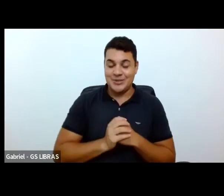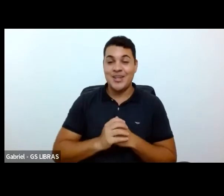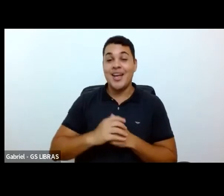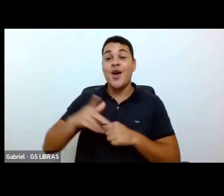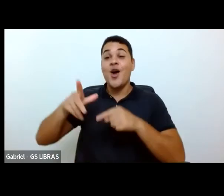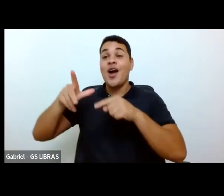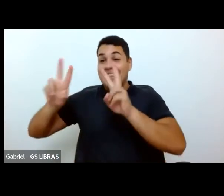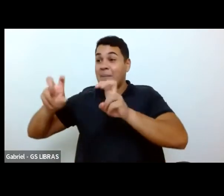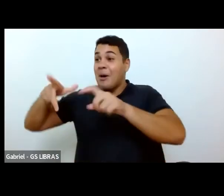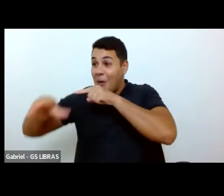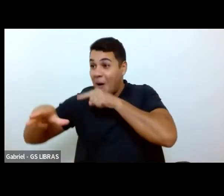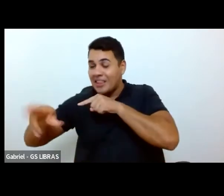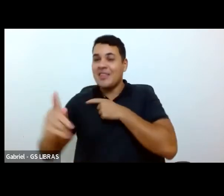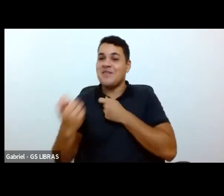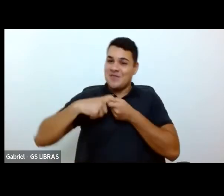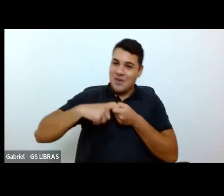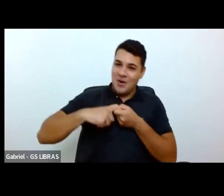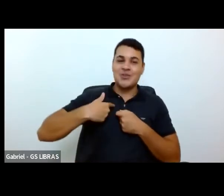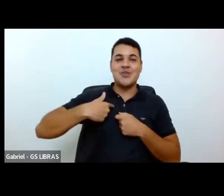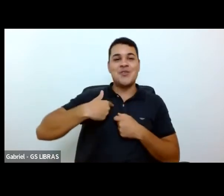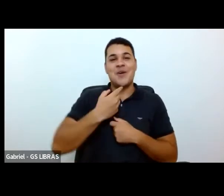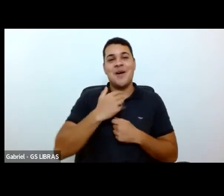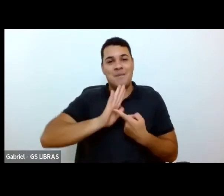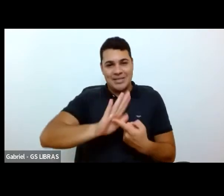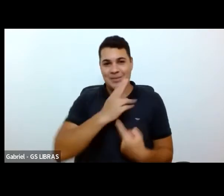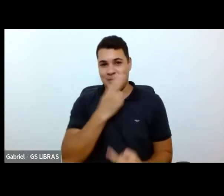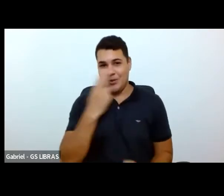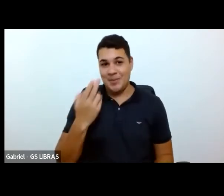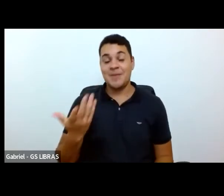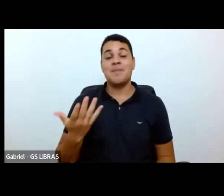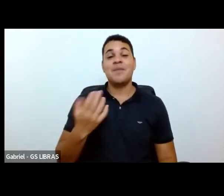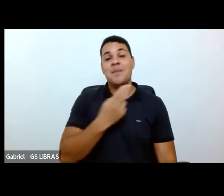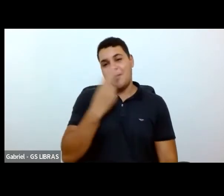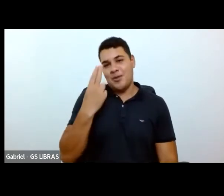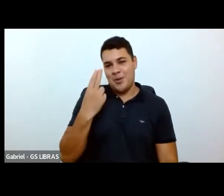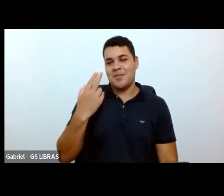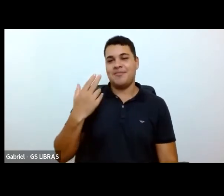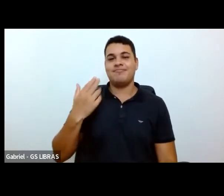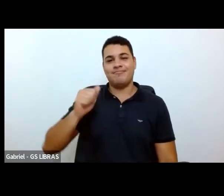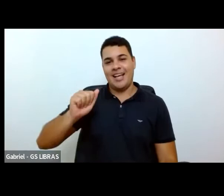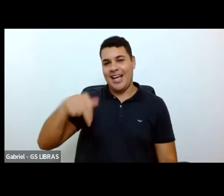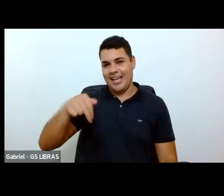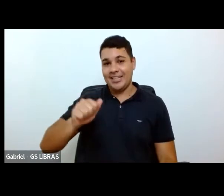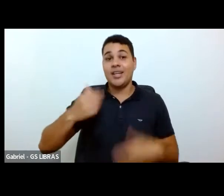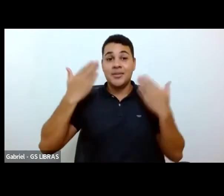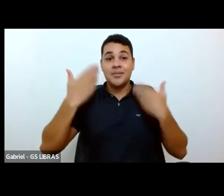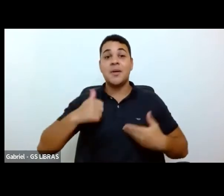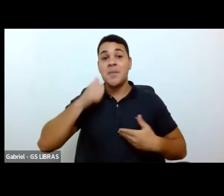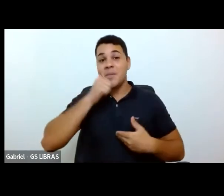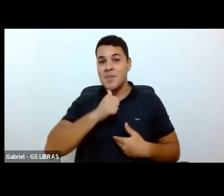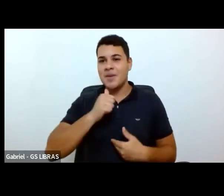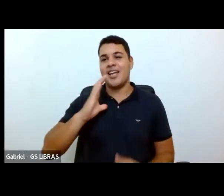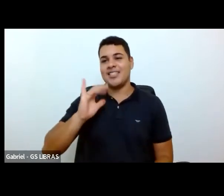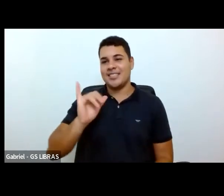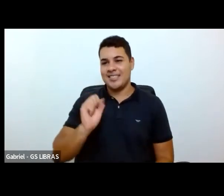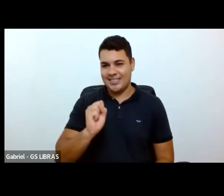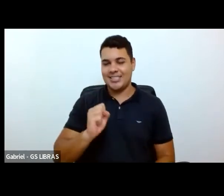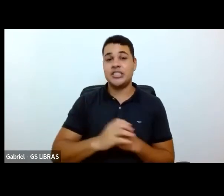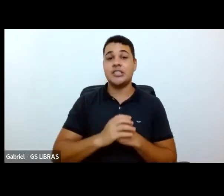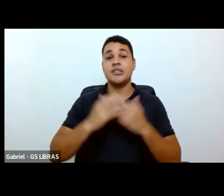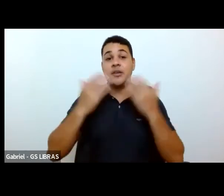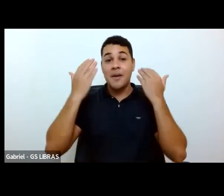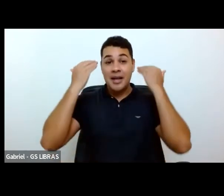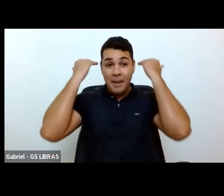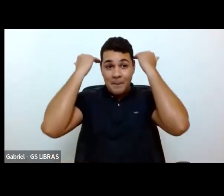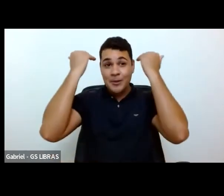em respeito às pessoas que estão nos ouvindo. Então, eu sou uma mulher cis, branca, de cabelos e olhos castanhos, cabelos